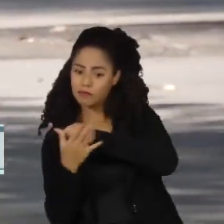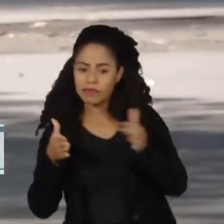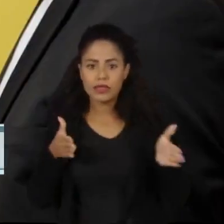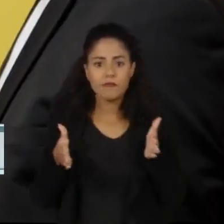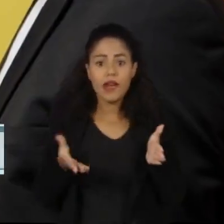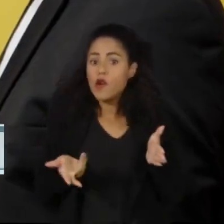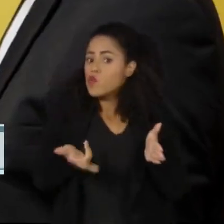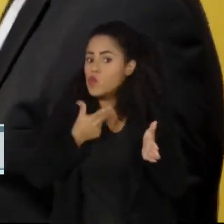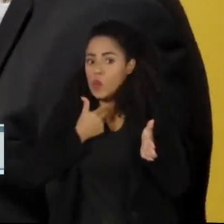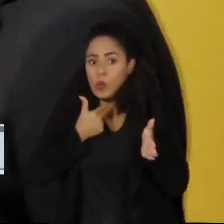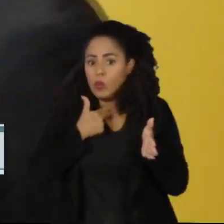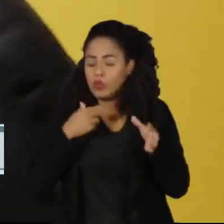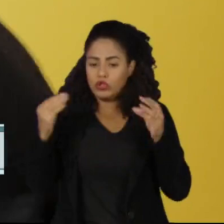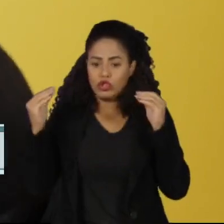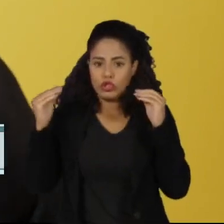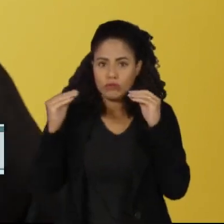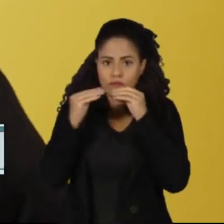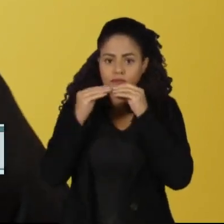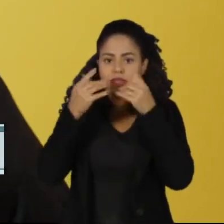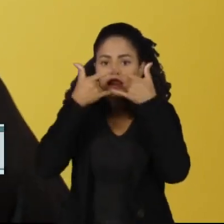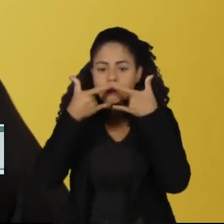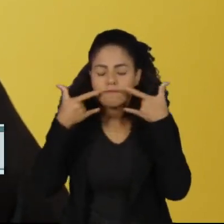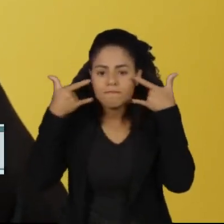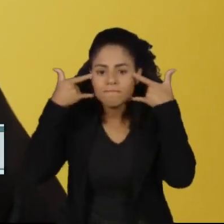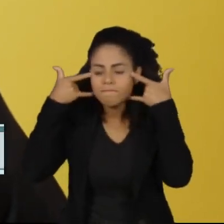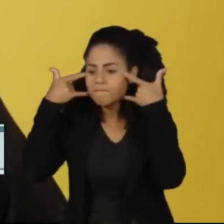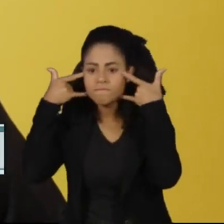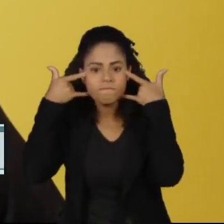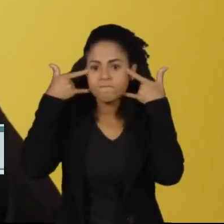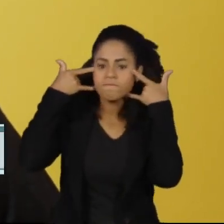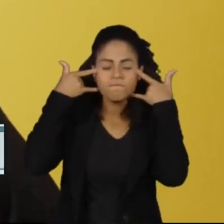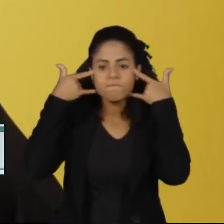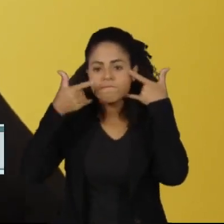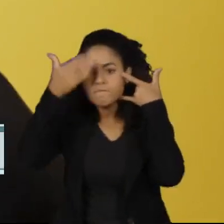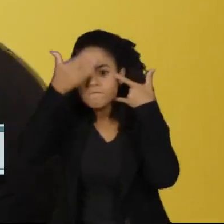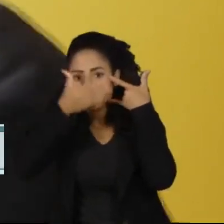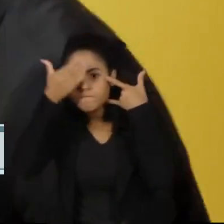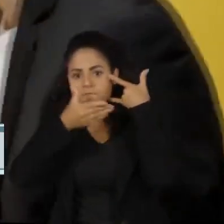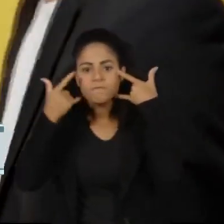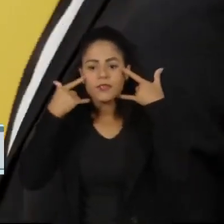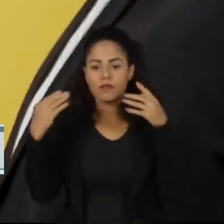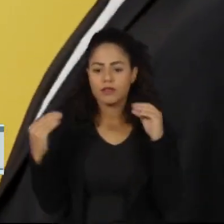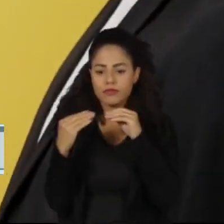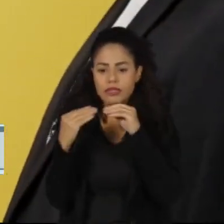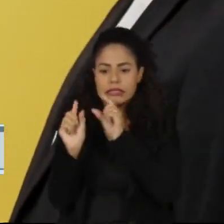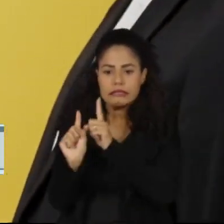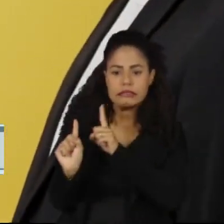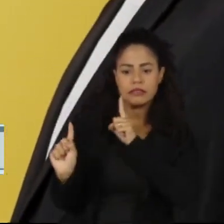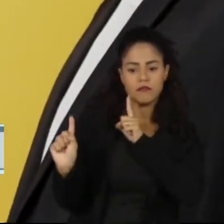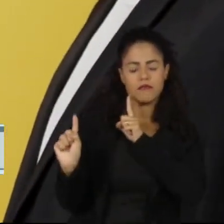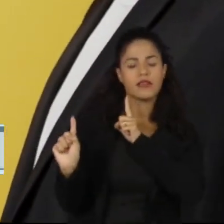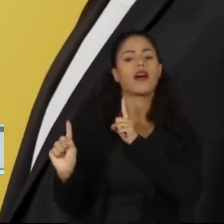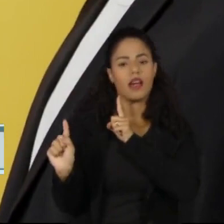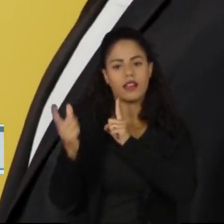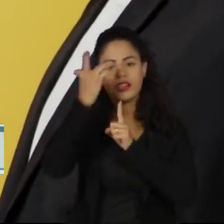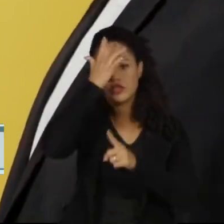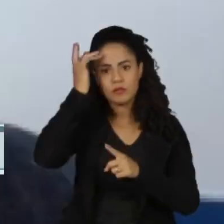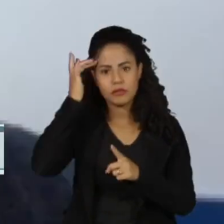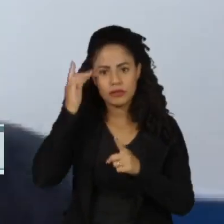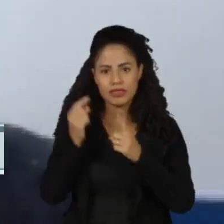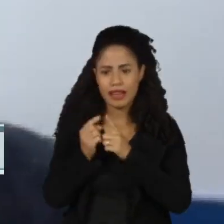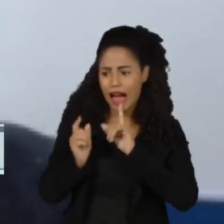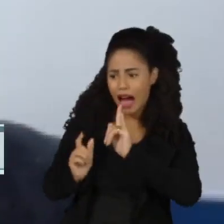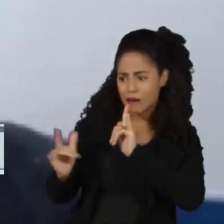covid-19 que não apenas cobriu nossas bocas com máscaras mas também exigiu um afastamento Inclusive das pessoas que